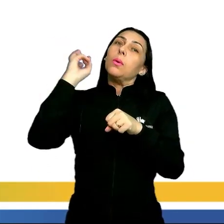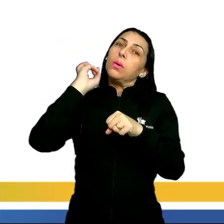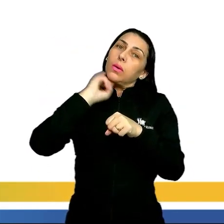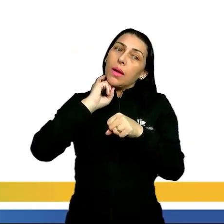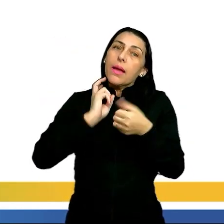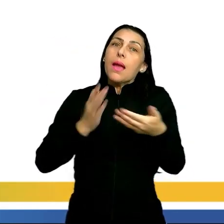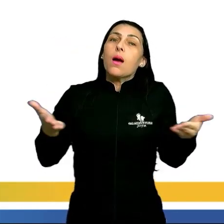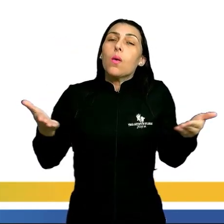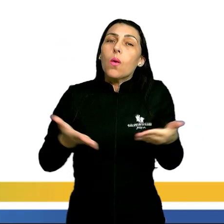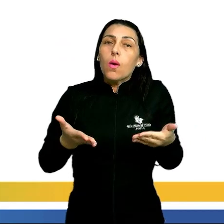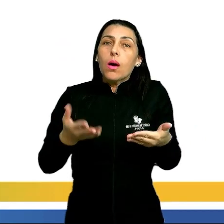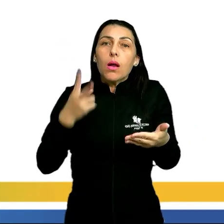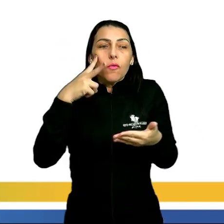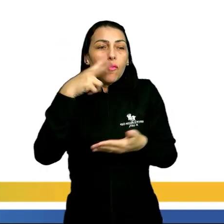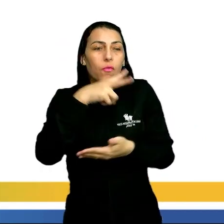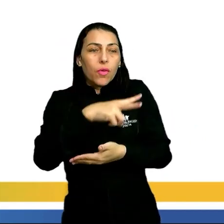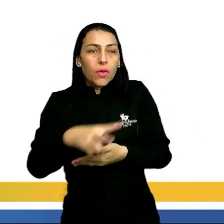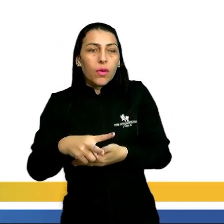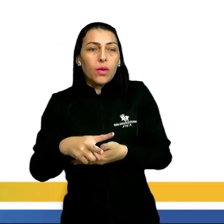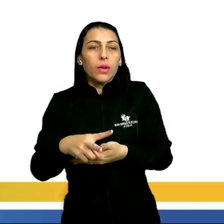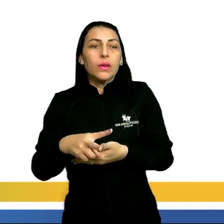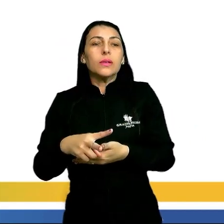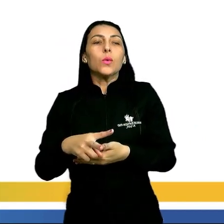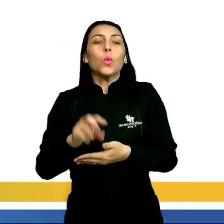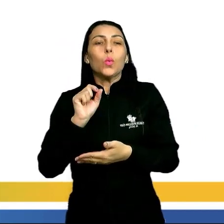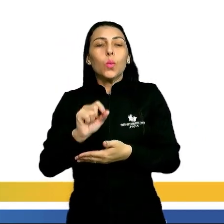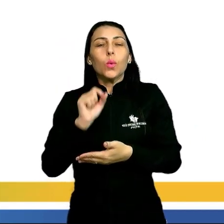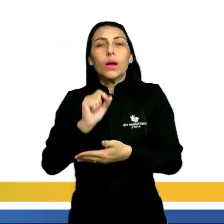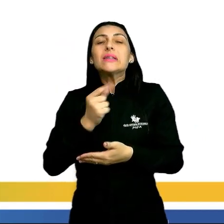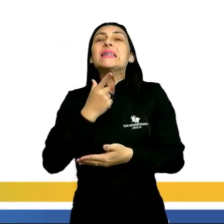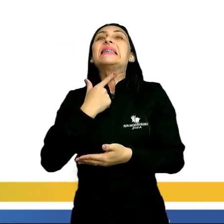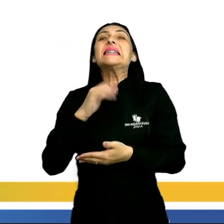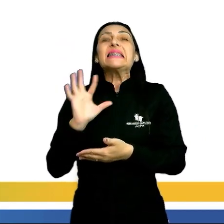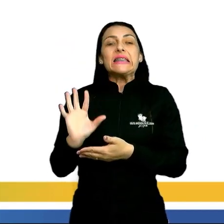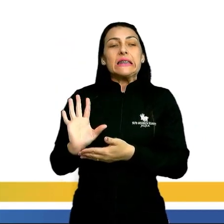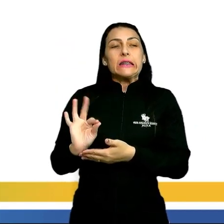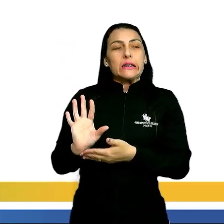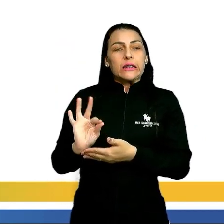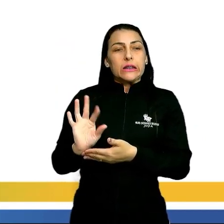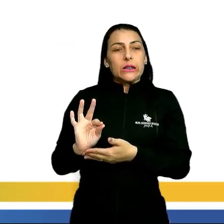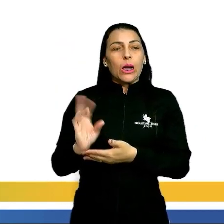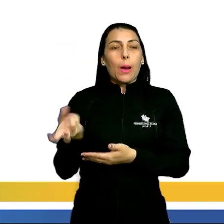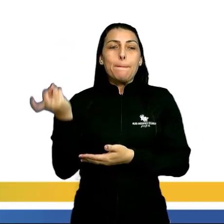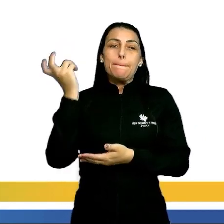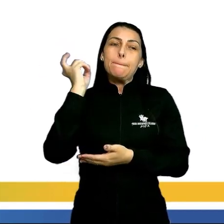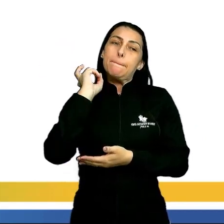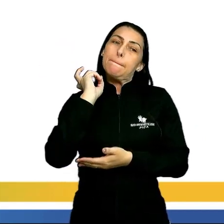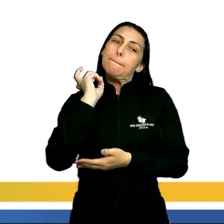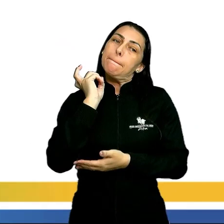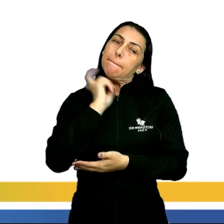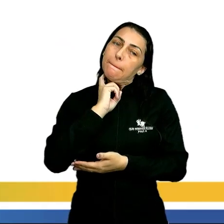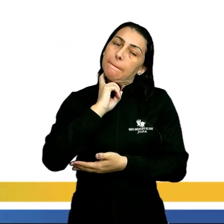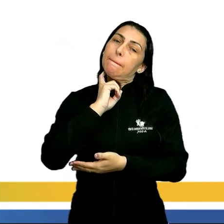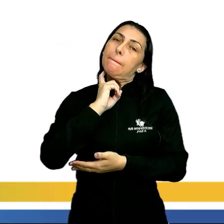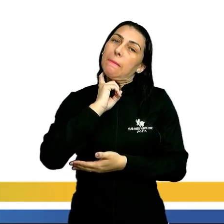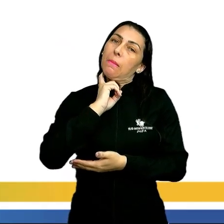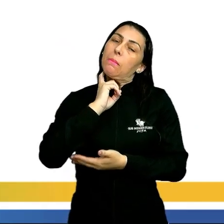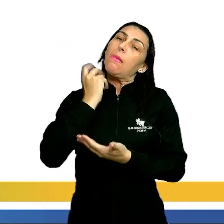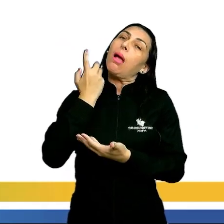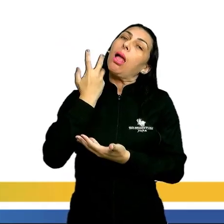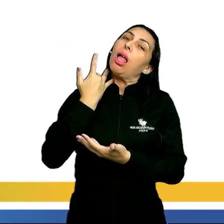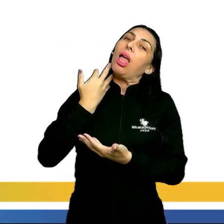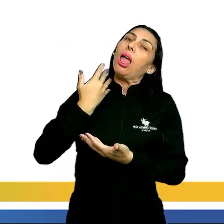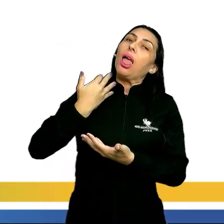E agora, vede, na bruta ardência orgânica da sede, morde-me a goela ígneo